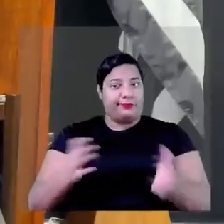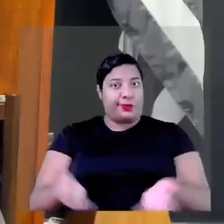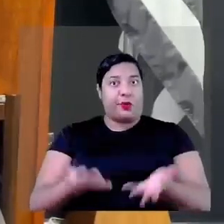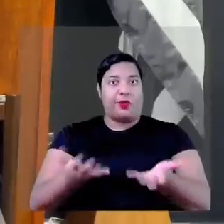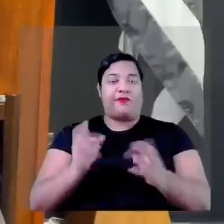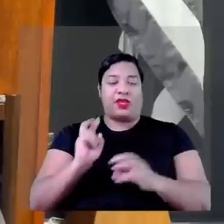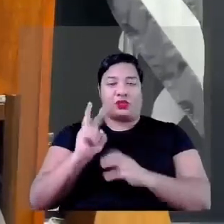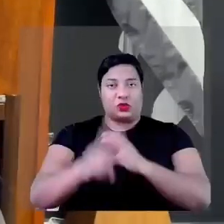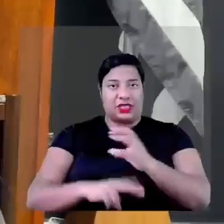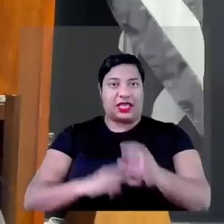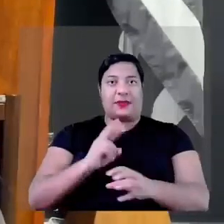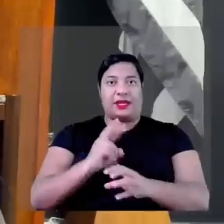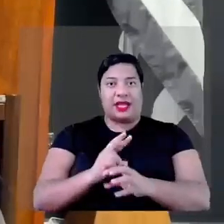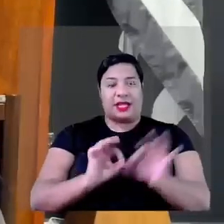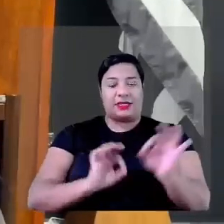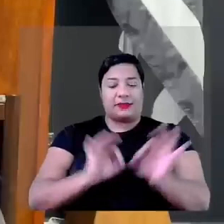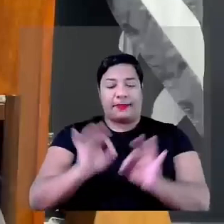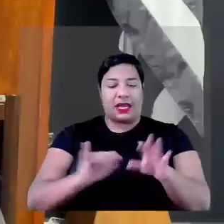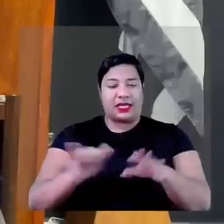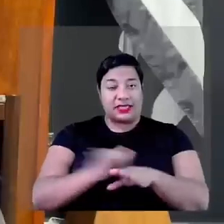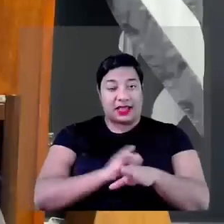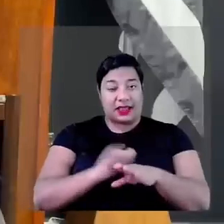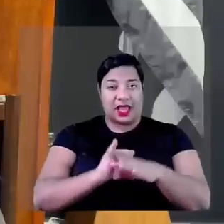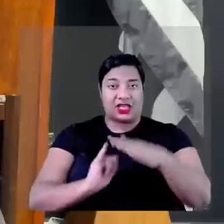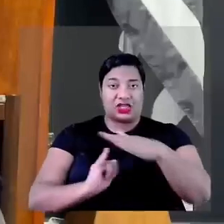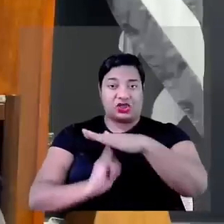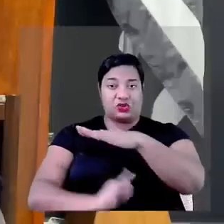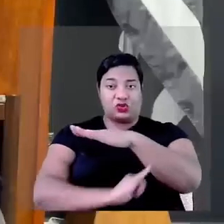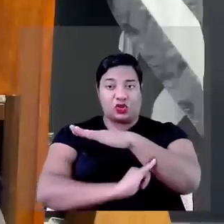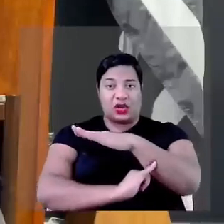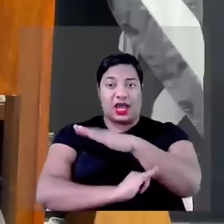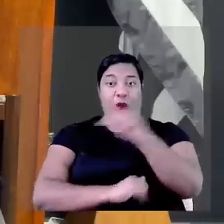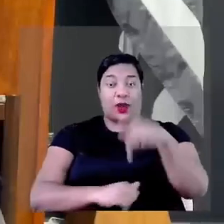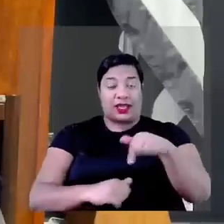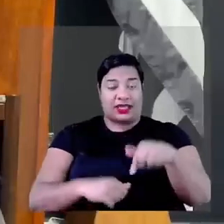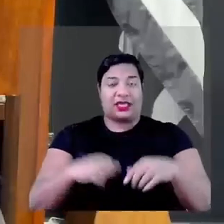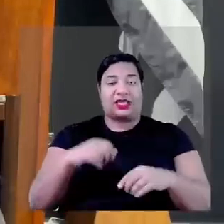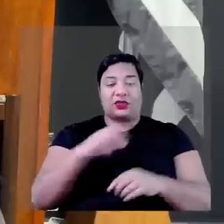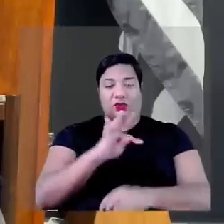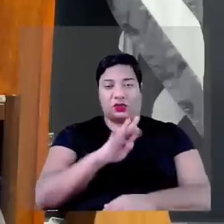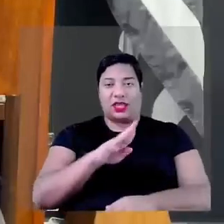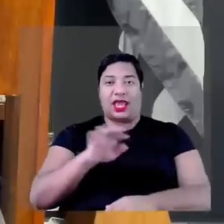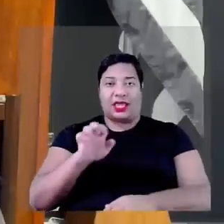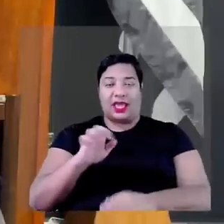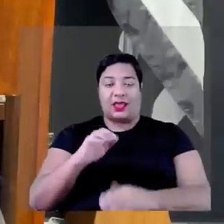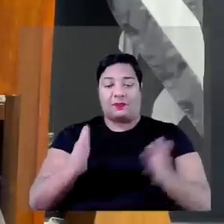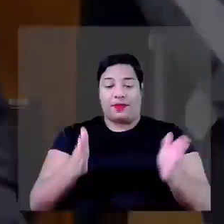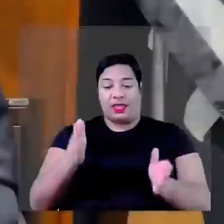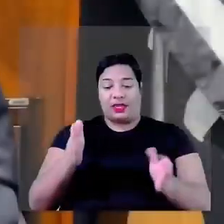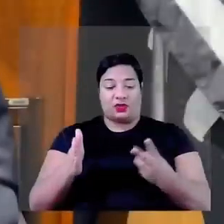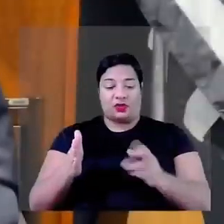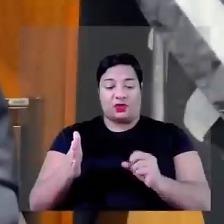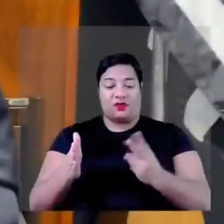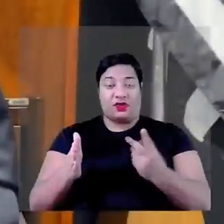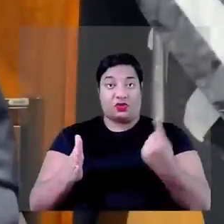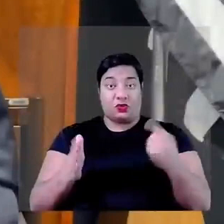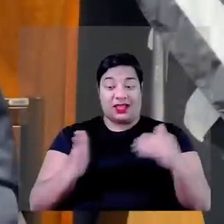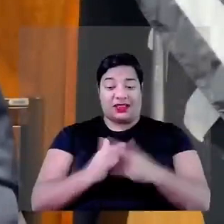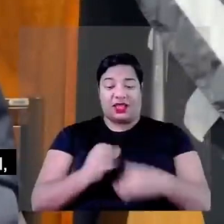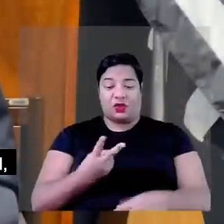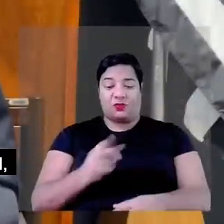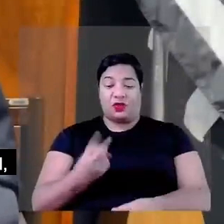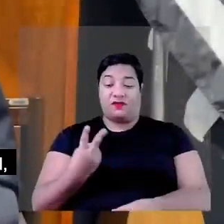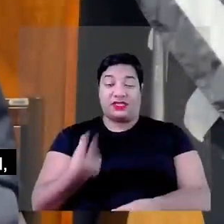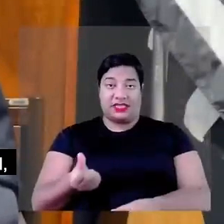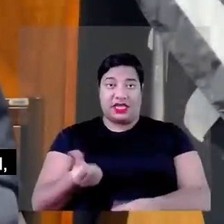Plano Estratégico Institucional desse tribunal para o período de 2021-2026. Hoje, no dia